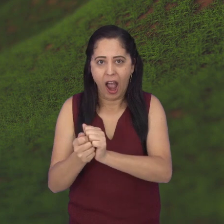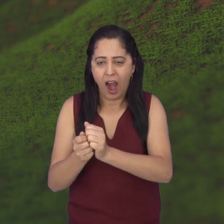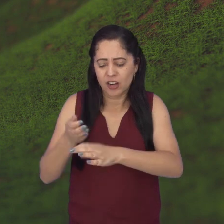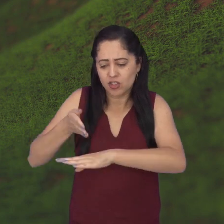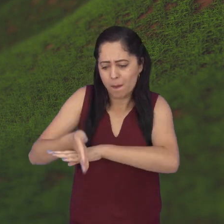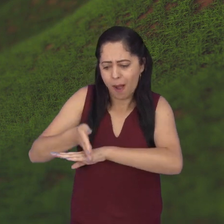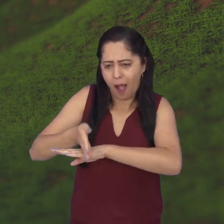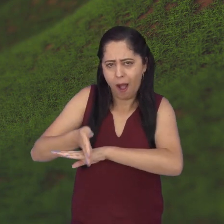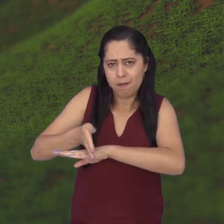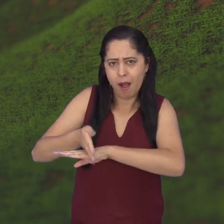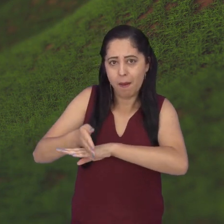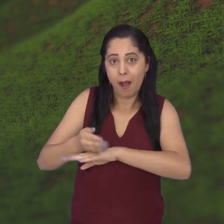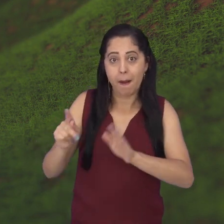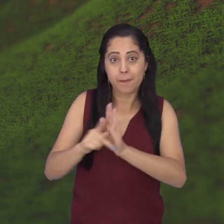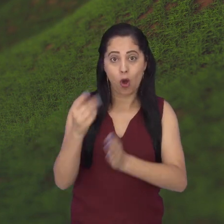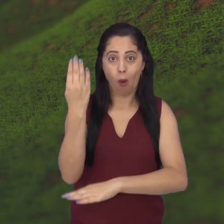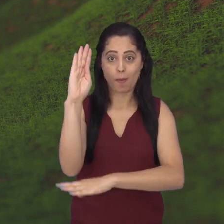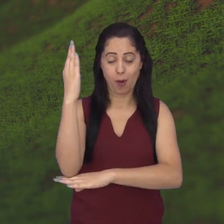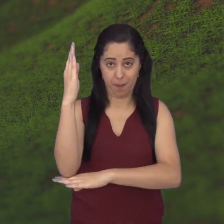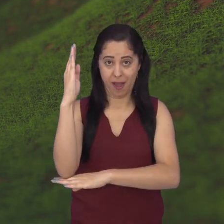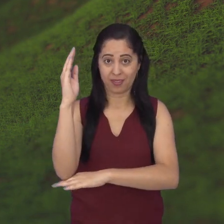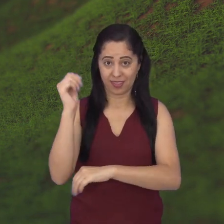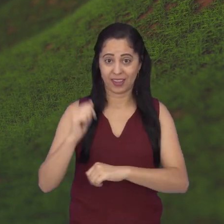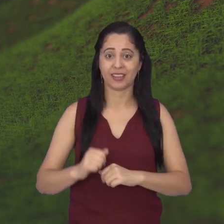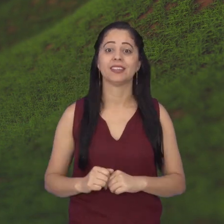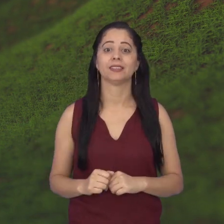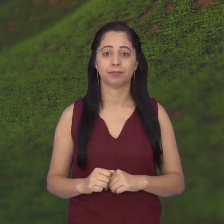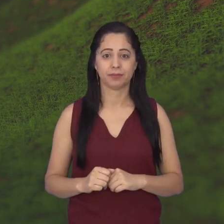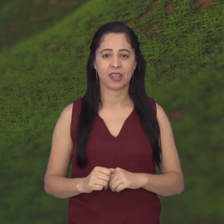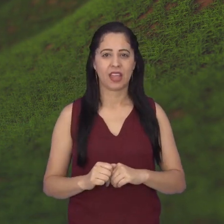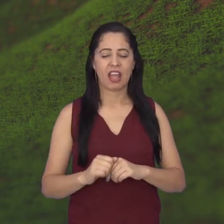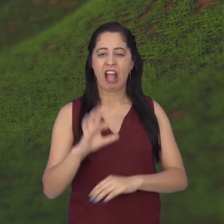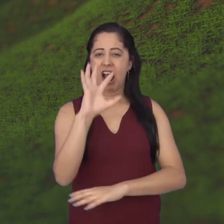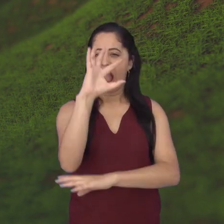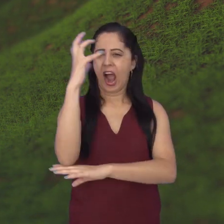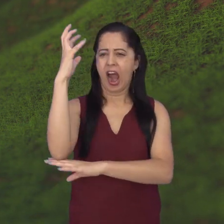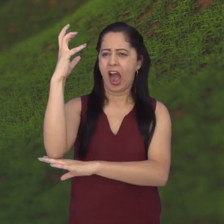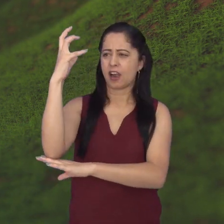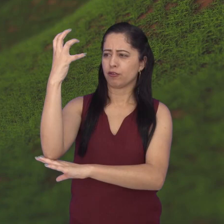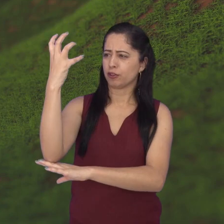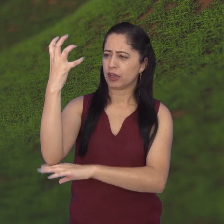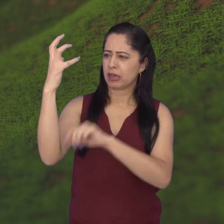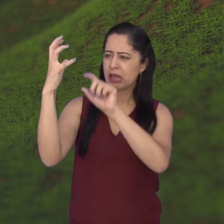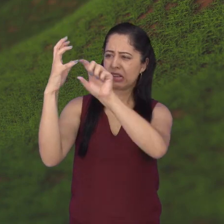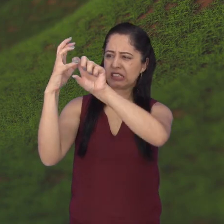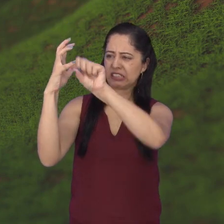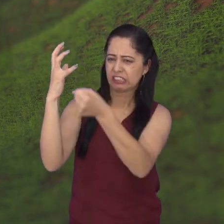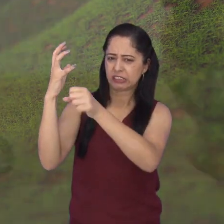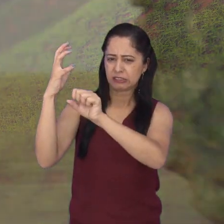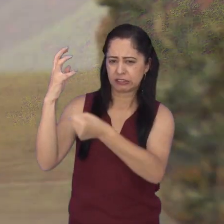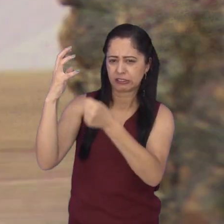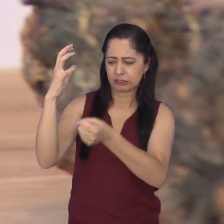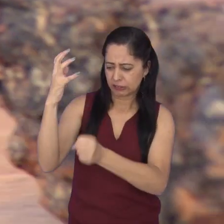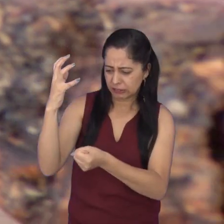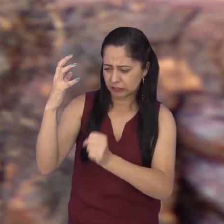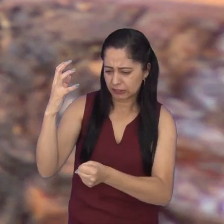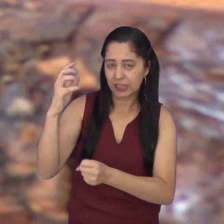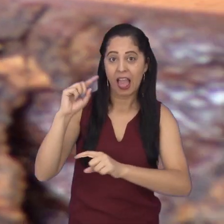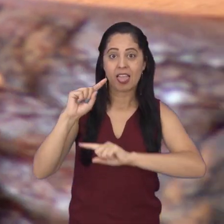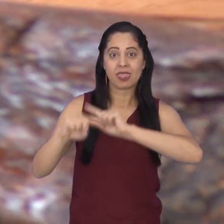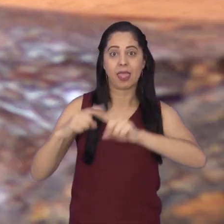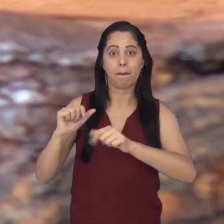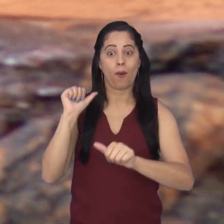com madeira resgatada na mata e até na área urbana. Troncos e galhos de árvores se transformam em